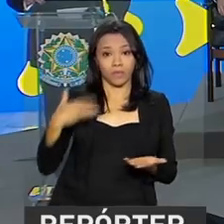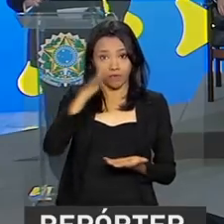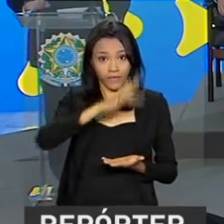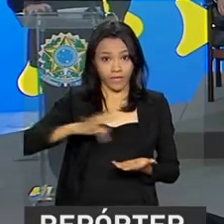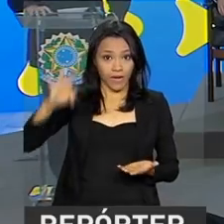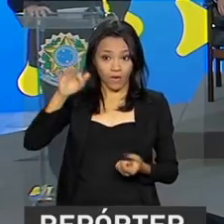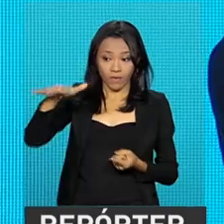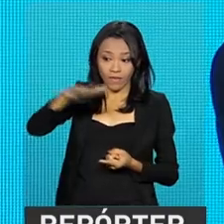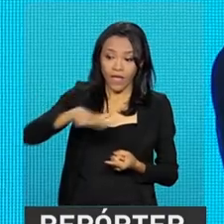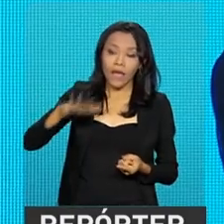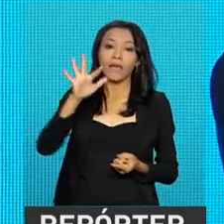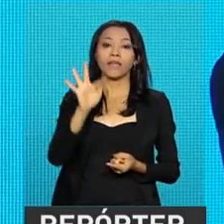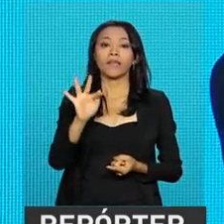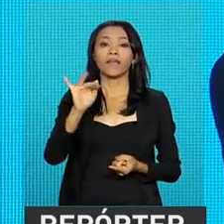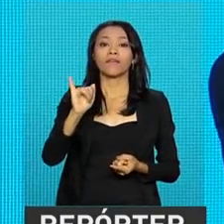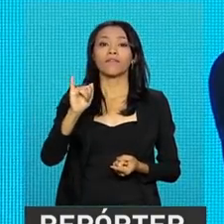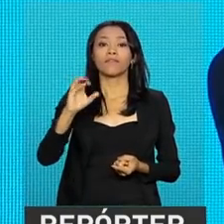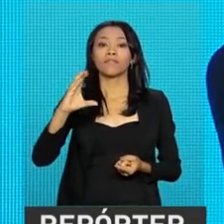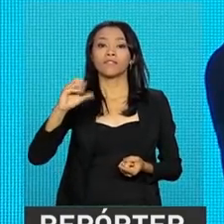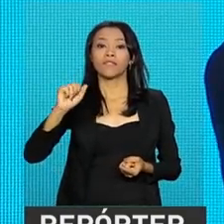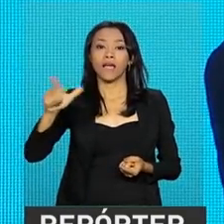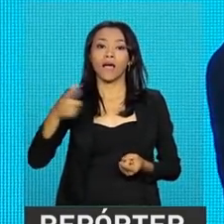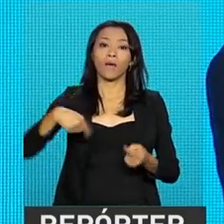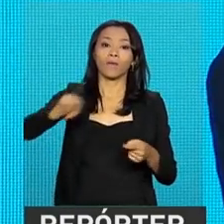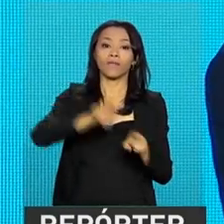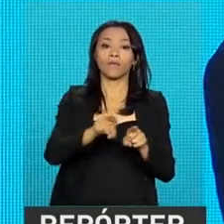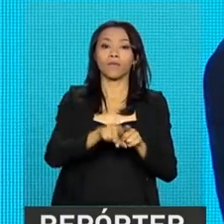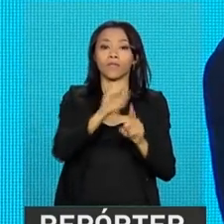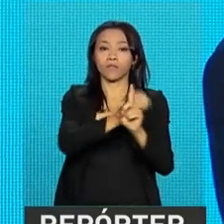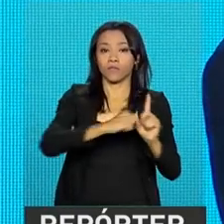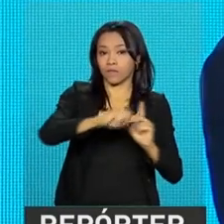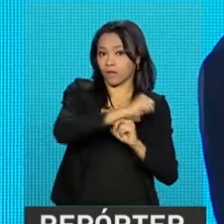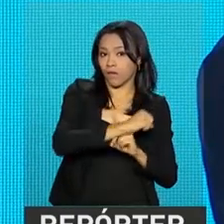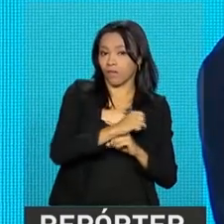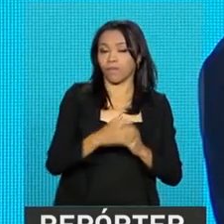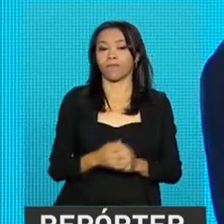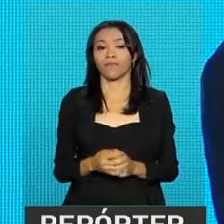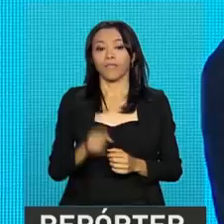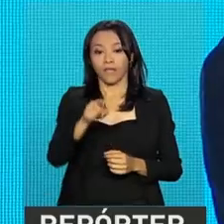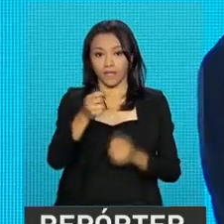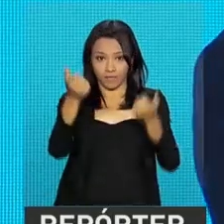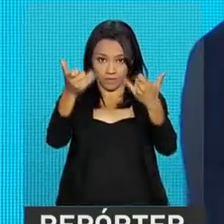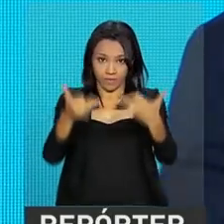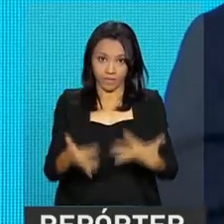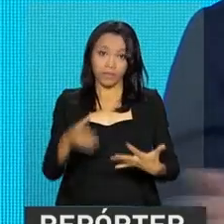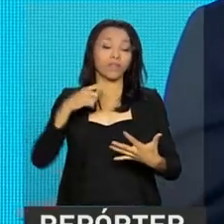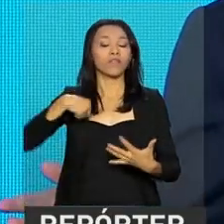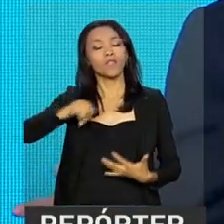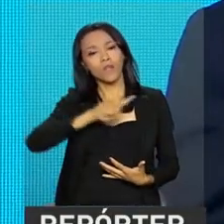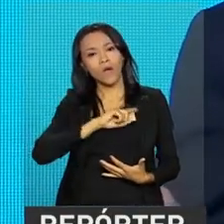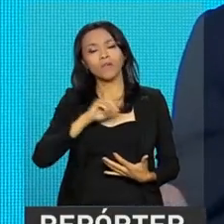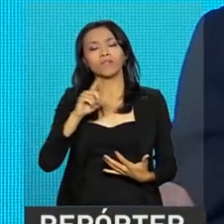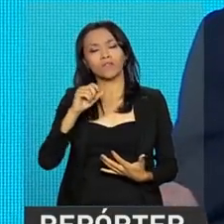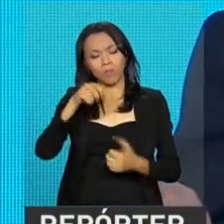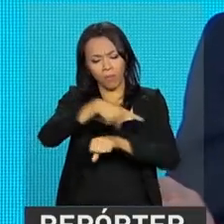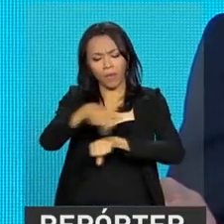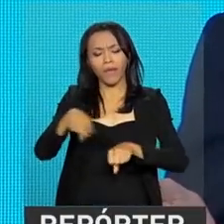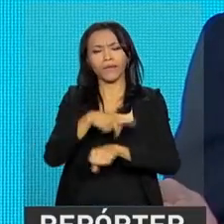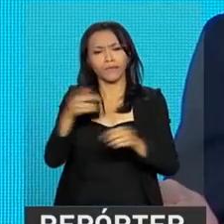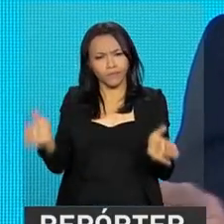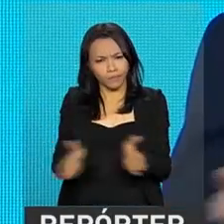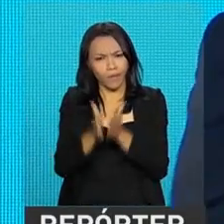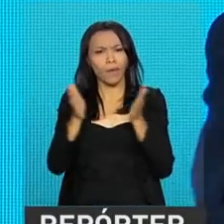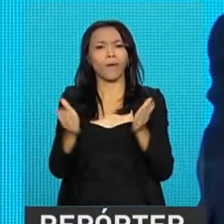e social nós temos que reconhecer que nós somos um país ainda um pobretão não podemos